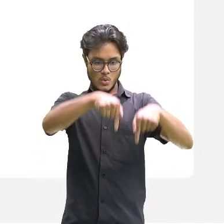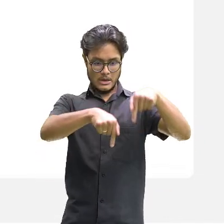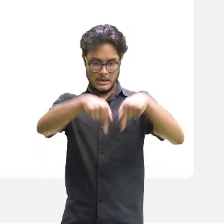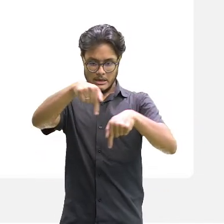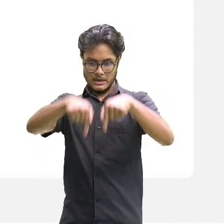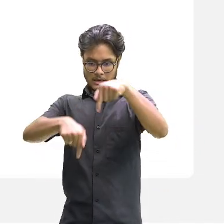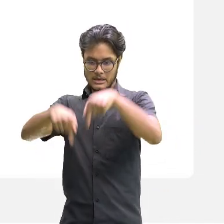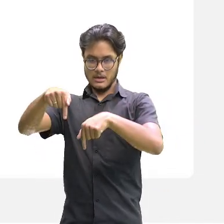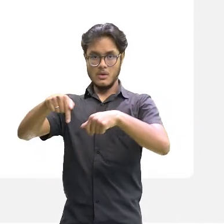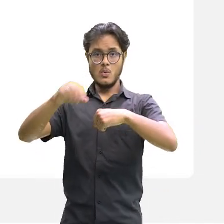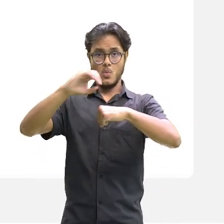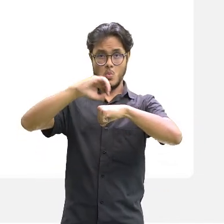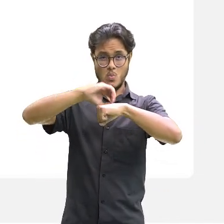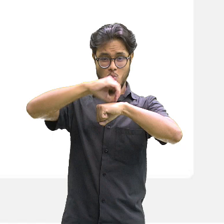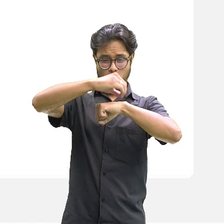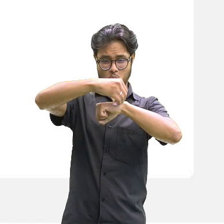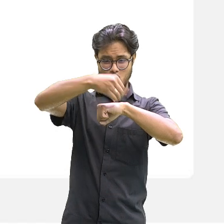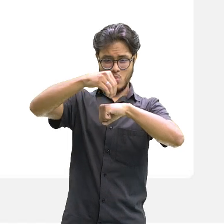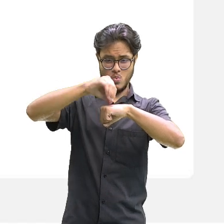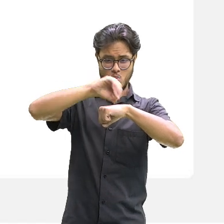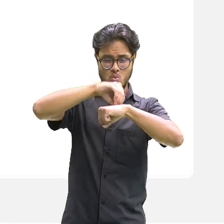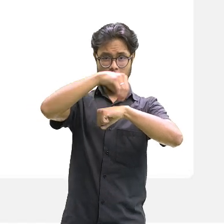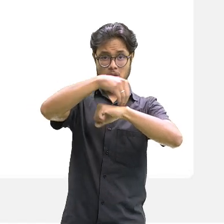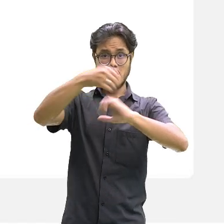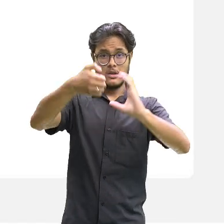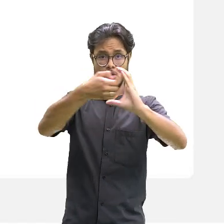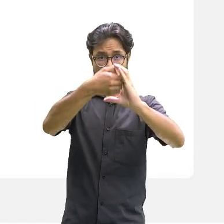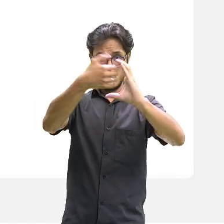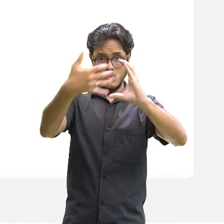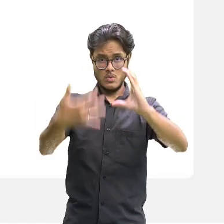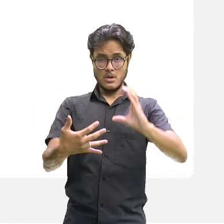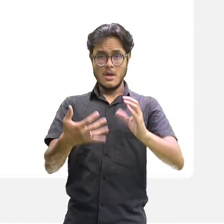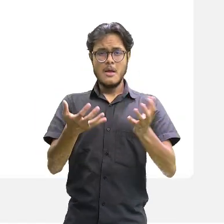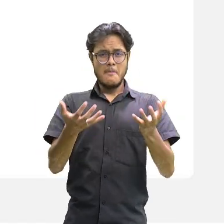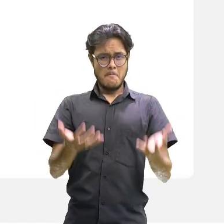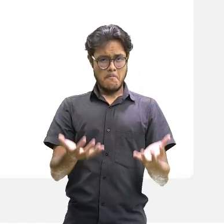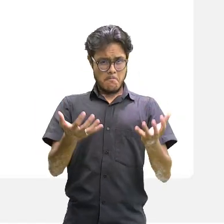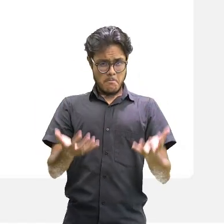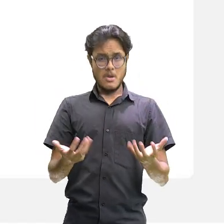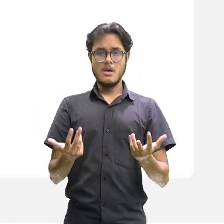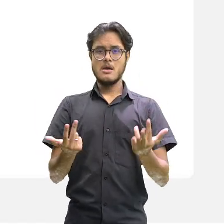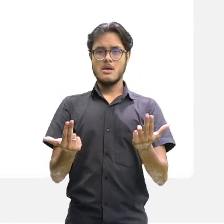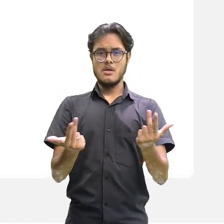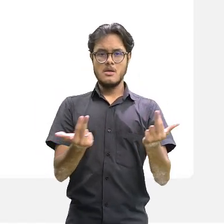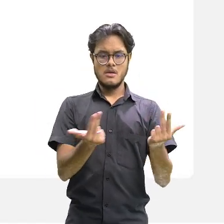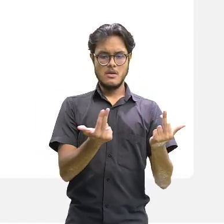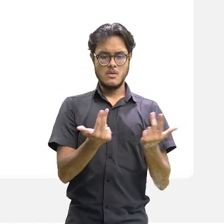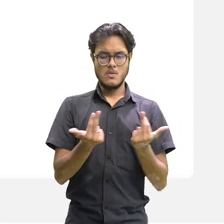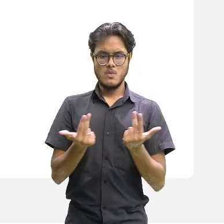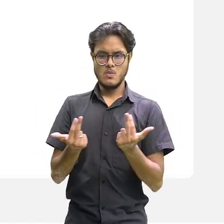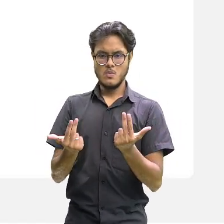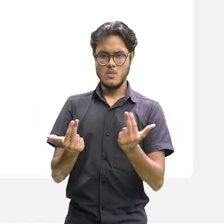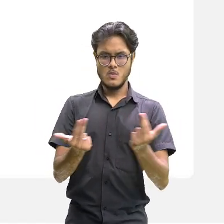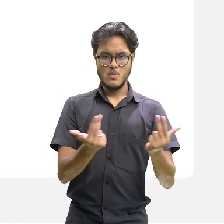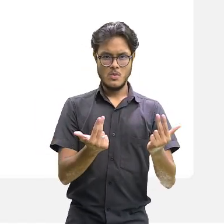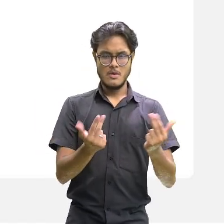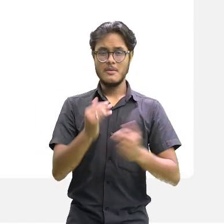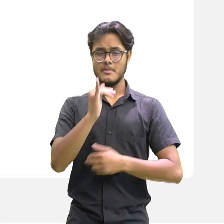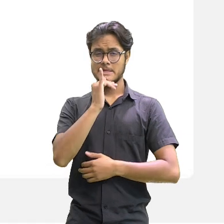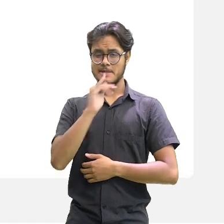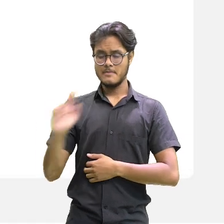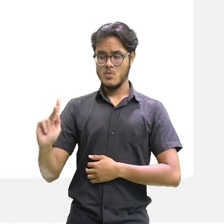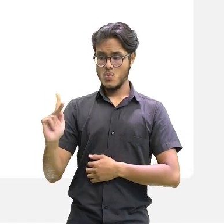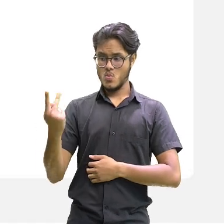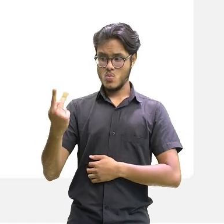átomo, possuía massa e propriedade igual. Beleza? Então, ele acreditava que se eu tivesse um elemento de hidrogênio,